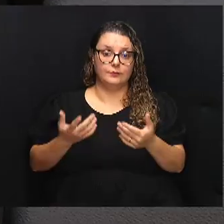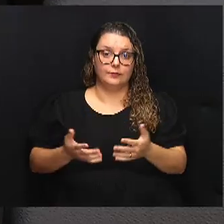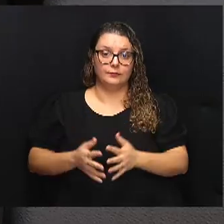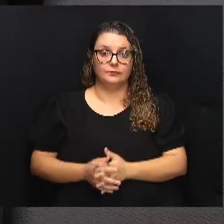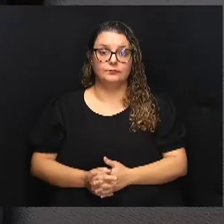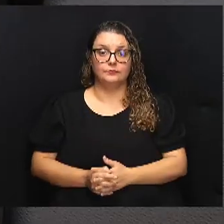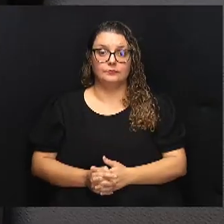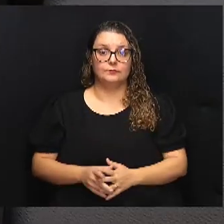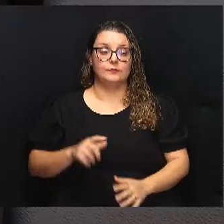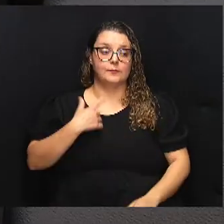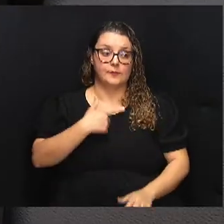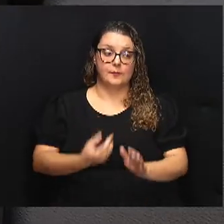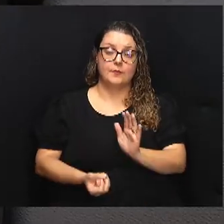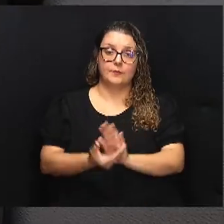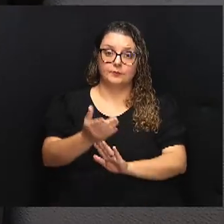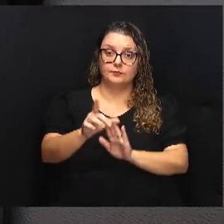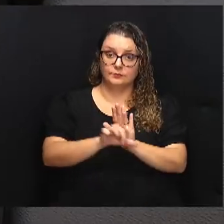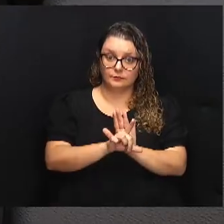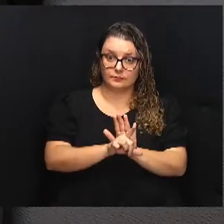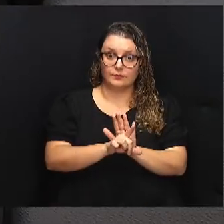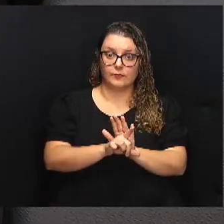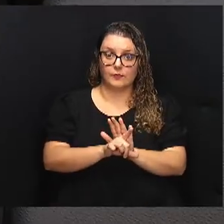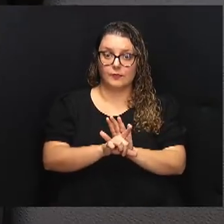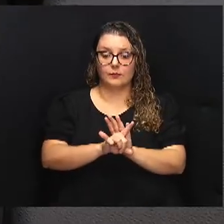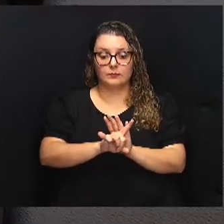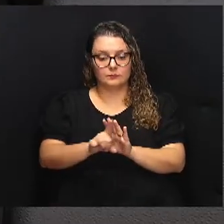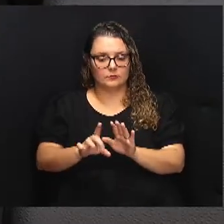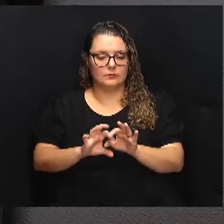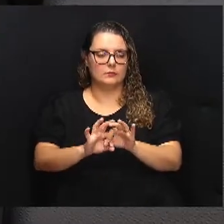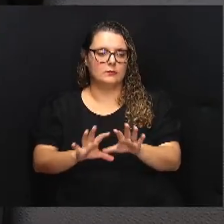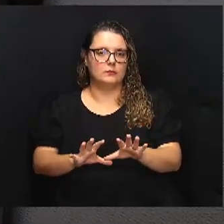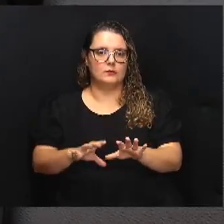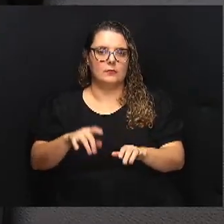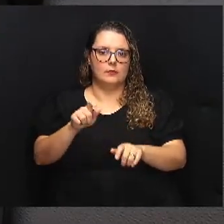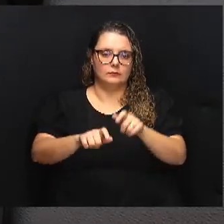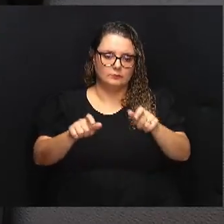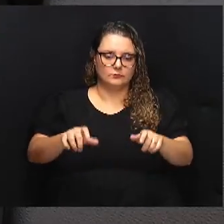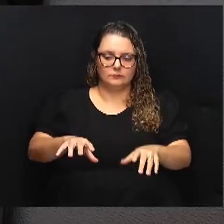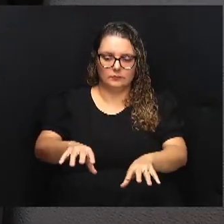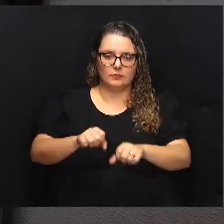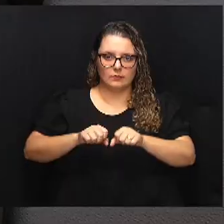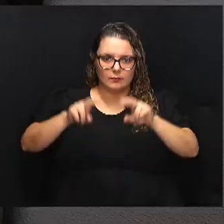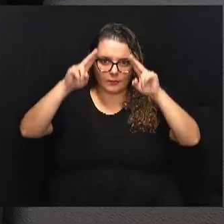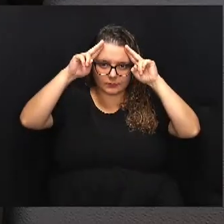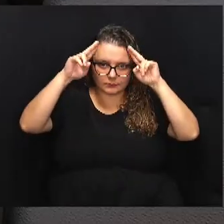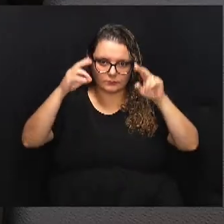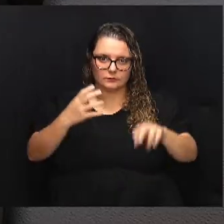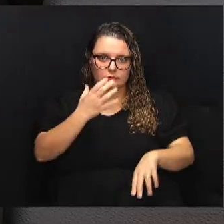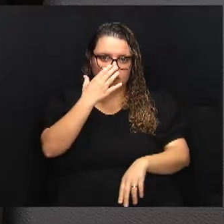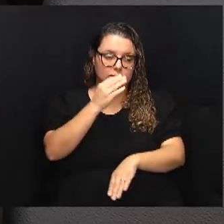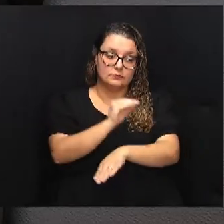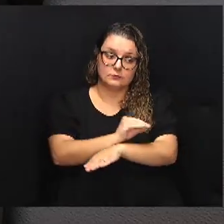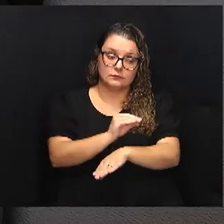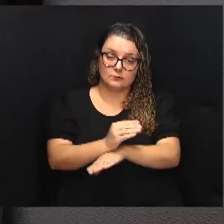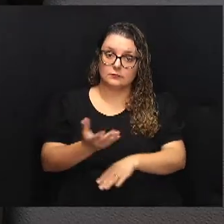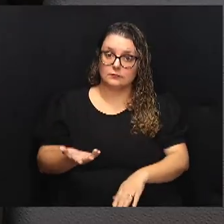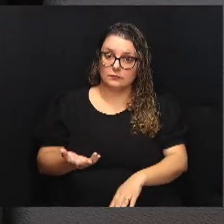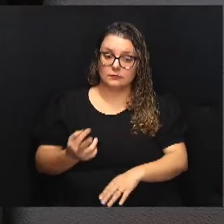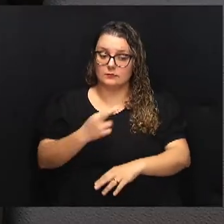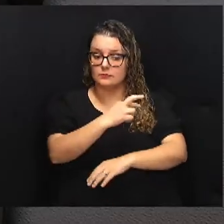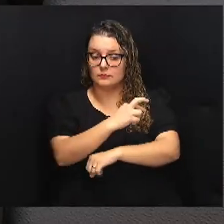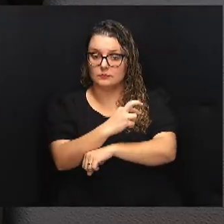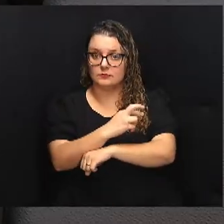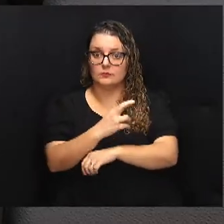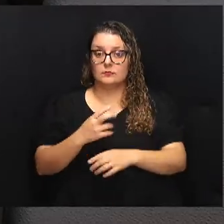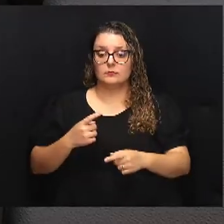temos que criar leis que impeçam que as pessoas peguem pitbull para ser cão de guarda. Né? Acaba deixando ele com